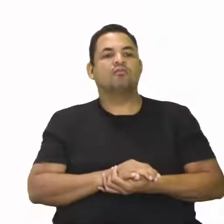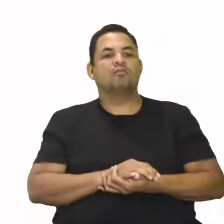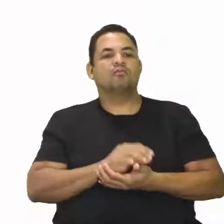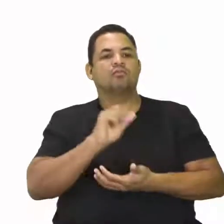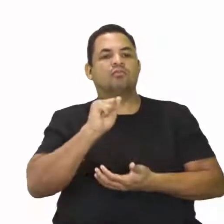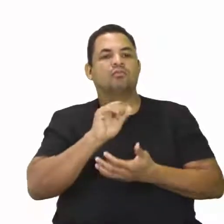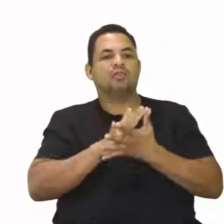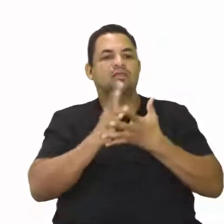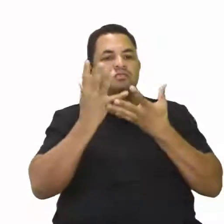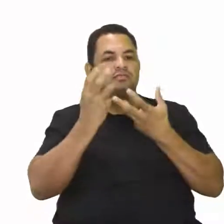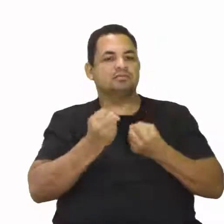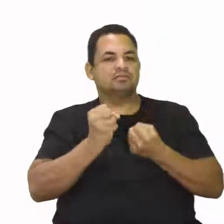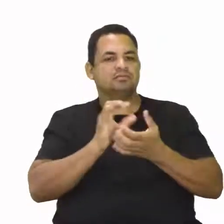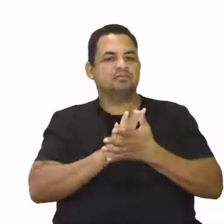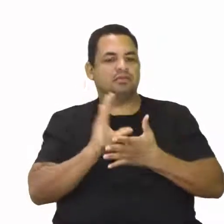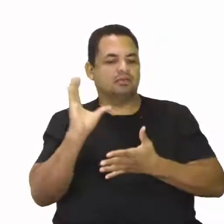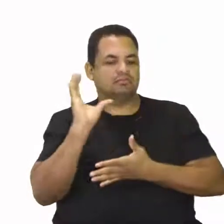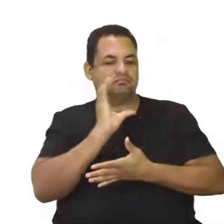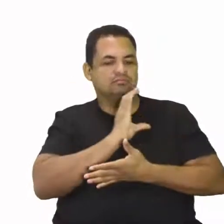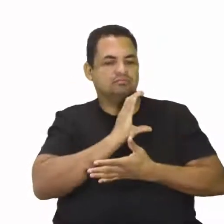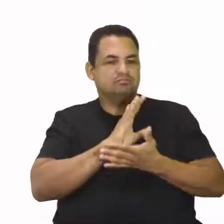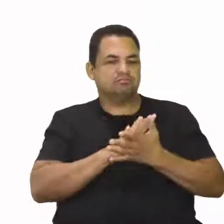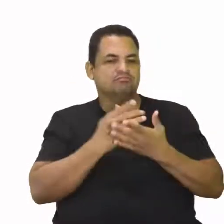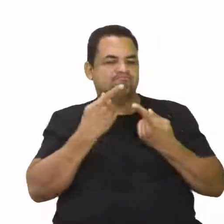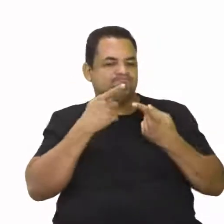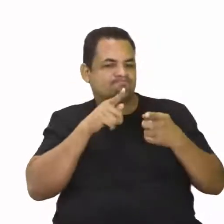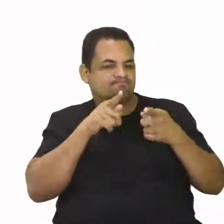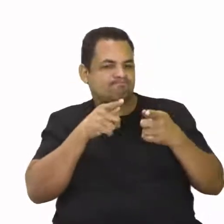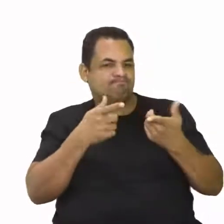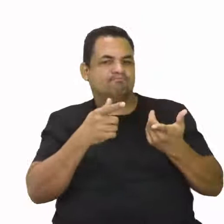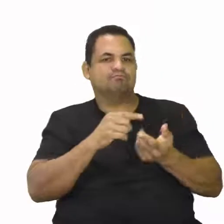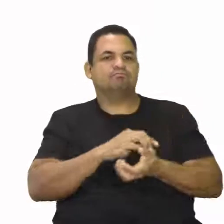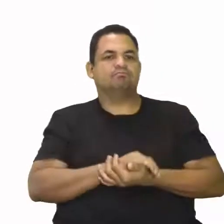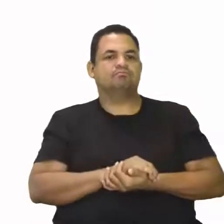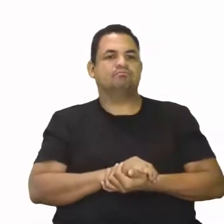a aceitação imediata da provocação,